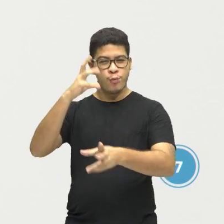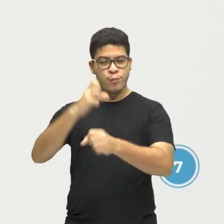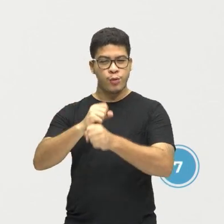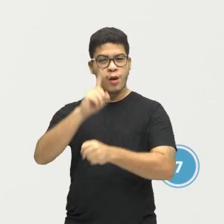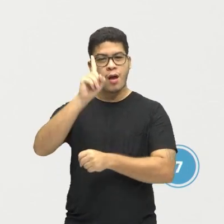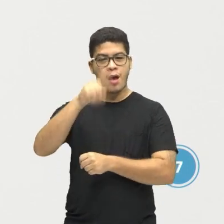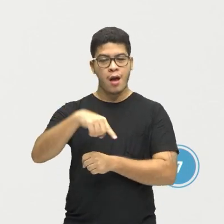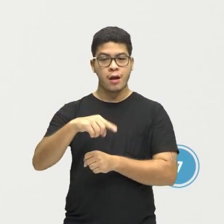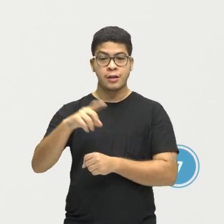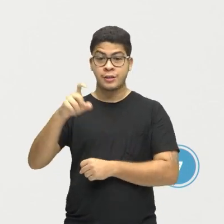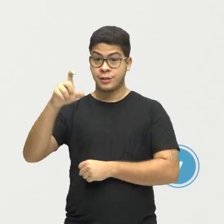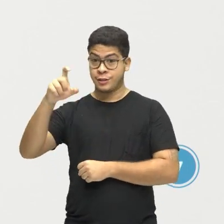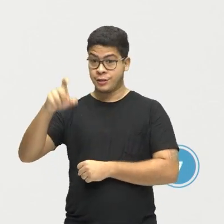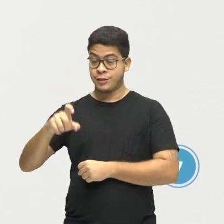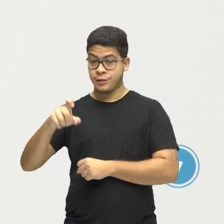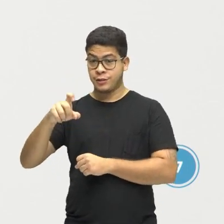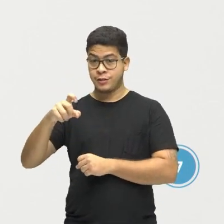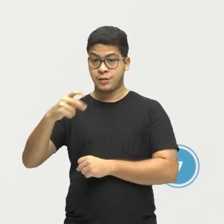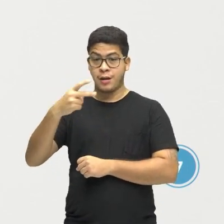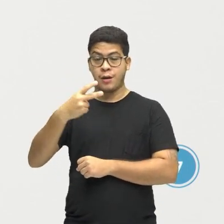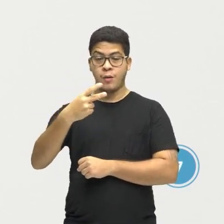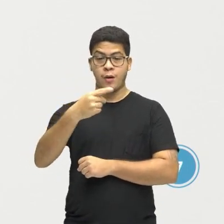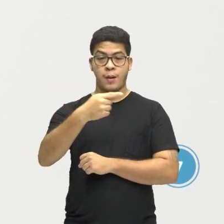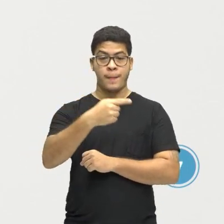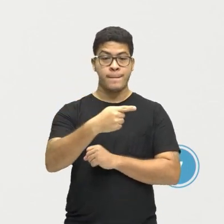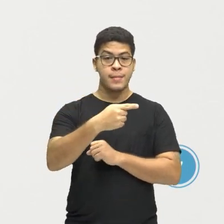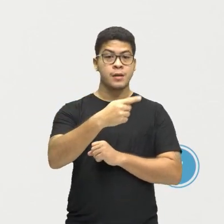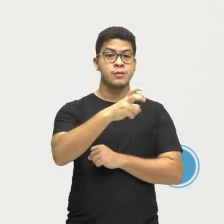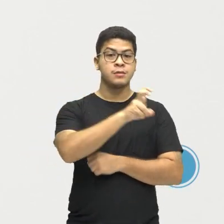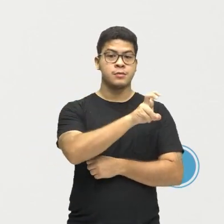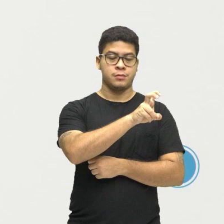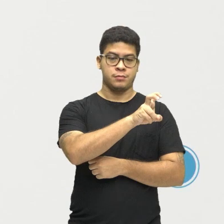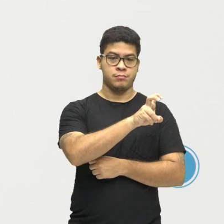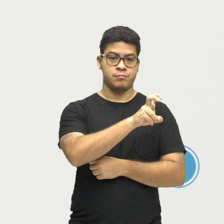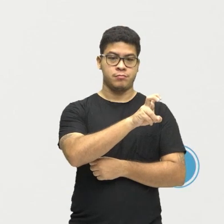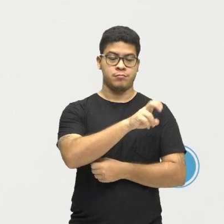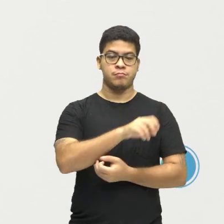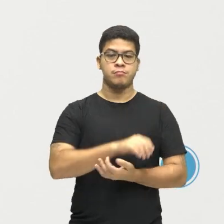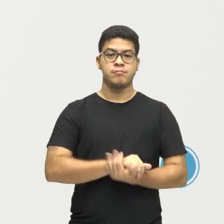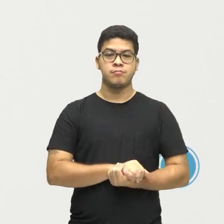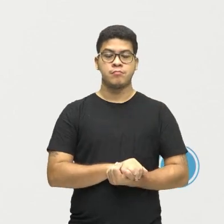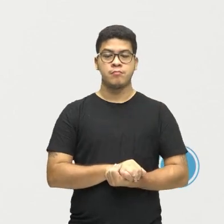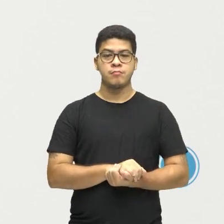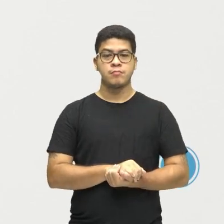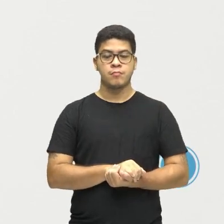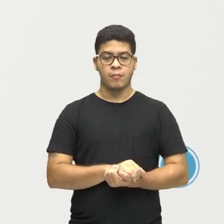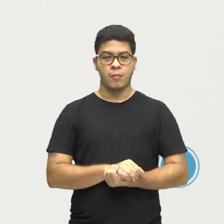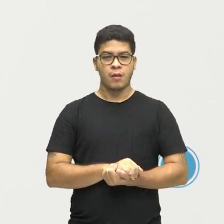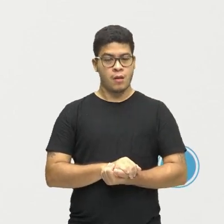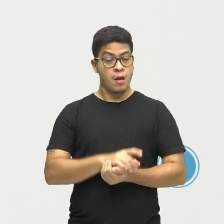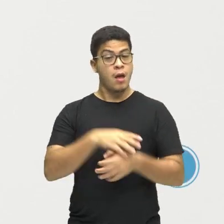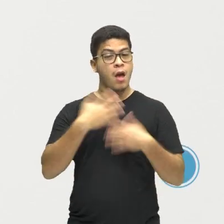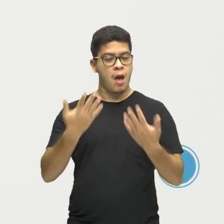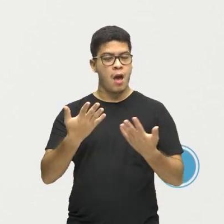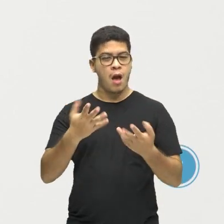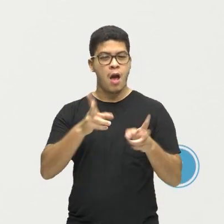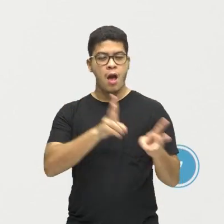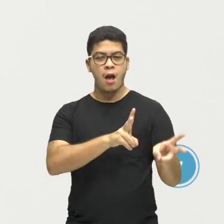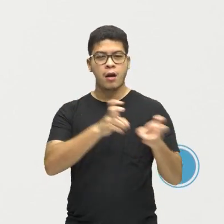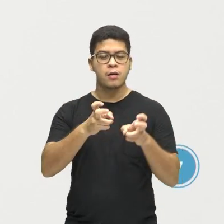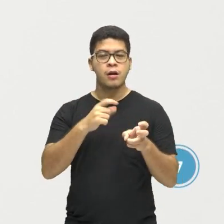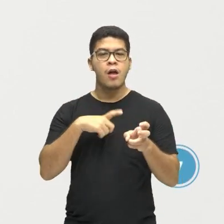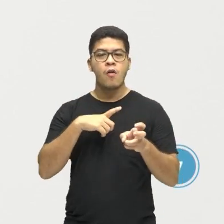tá? Menos 15 sobre 3, resultado menos 5. É dessa maneira que a gente vai resolver uma